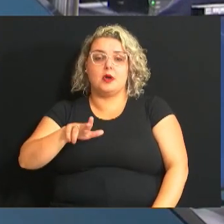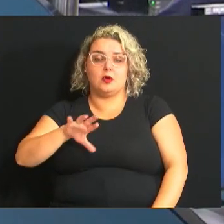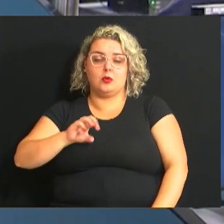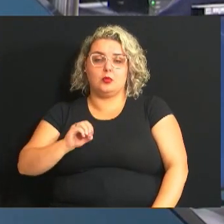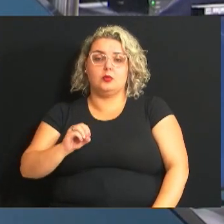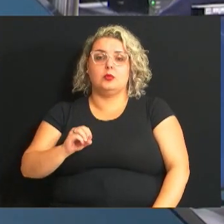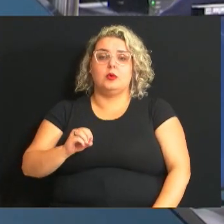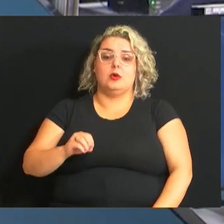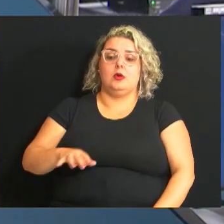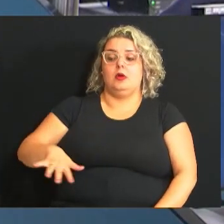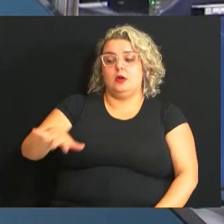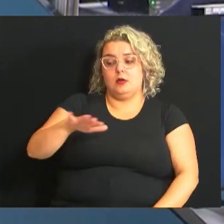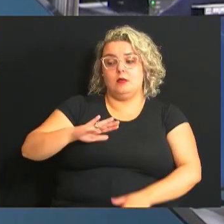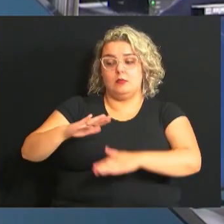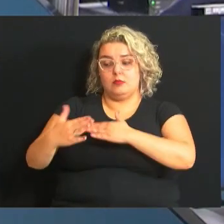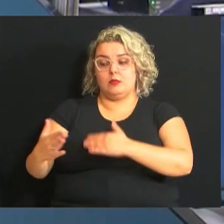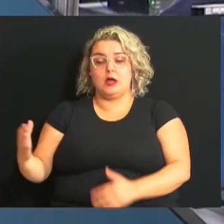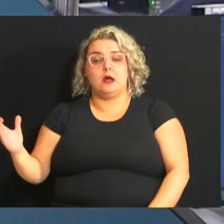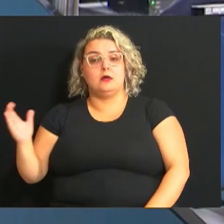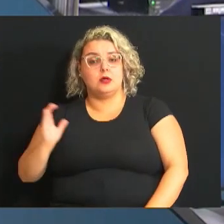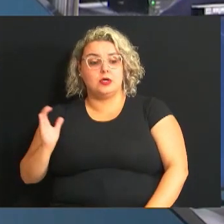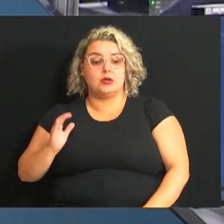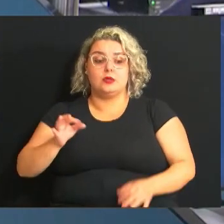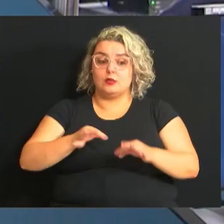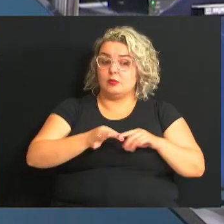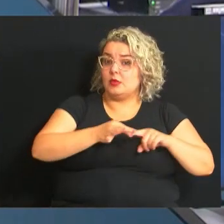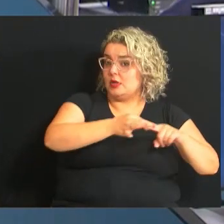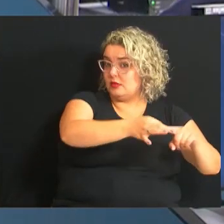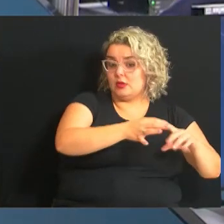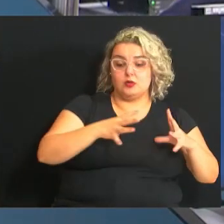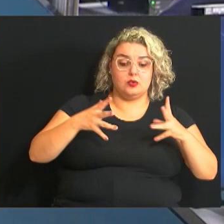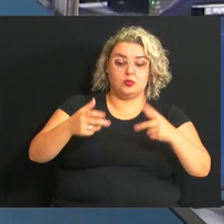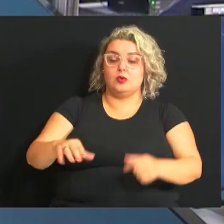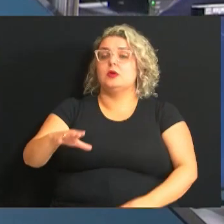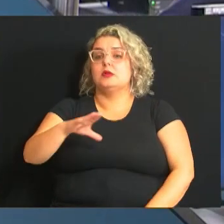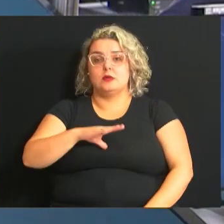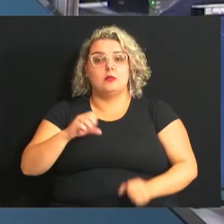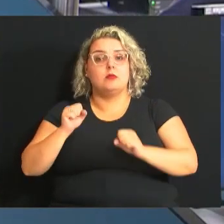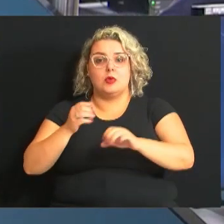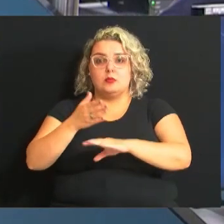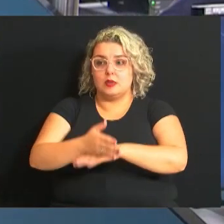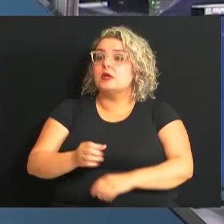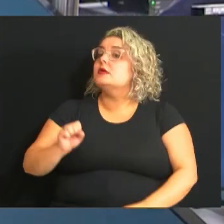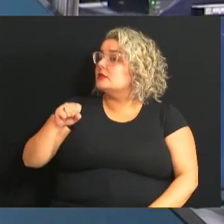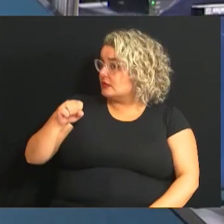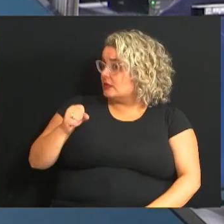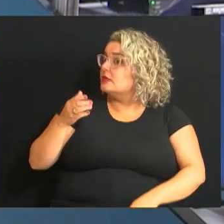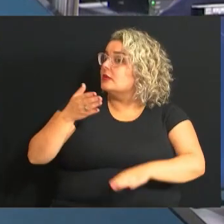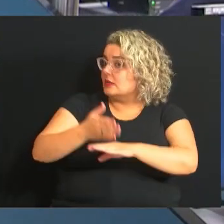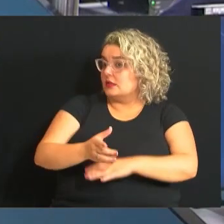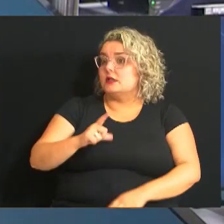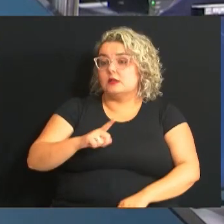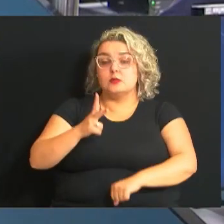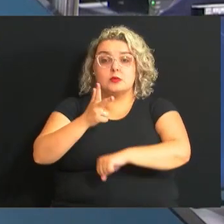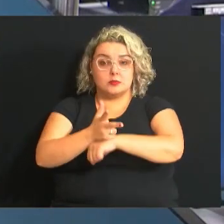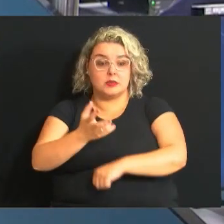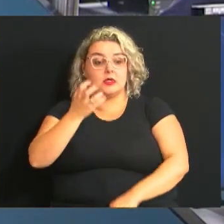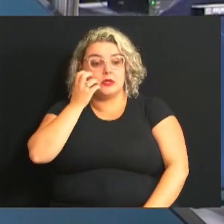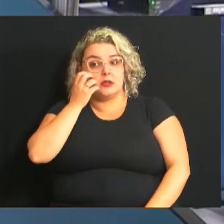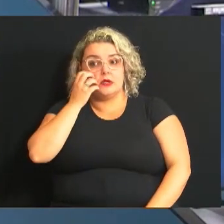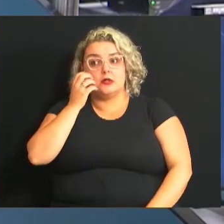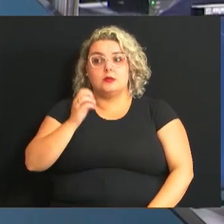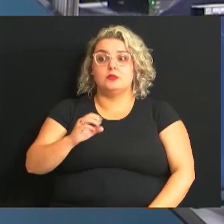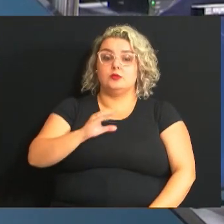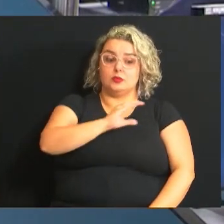a periferia, enfim, toda a cidade de Campinas... Pode participar. Né, Hoje nós já temos câmera, para você ter uma ideia, André, na região do Campo Grande, nós já